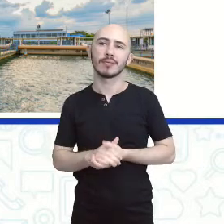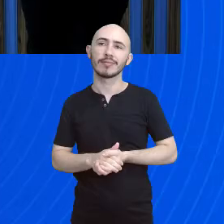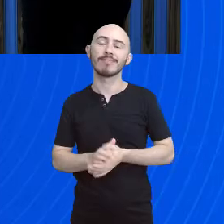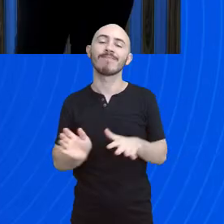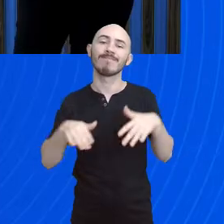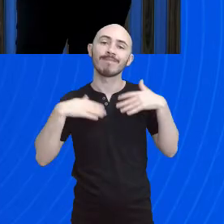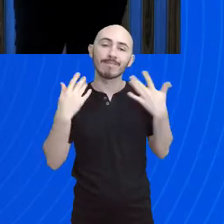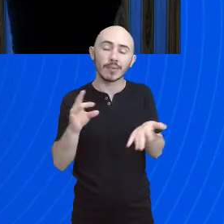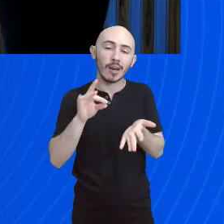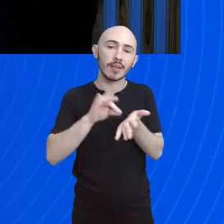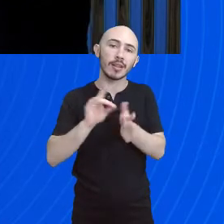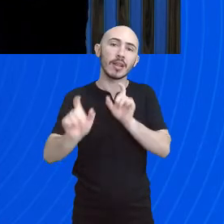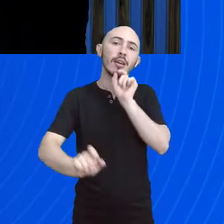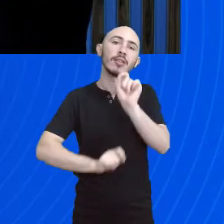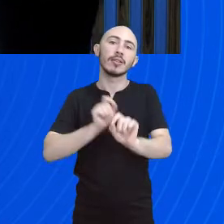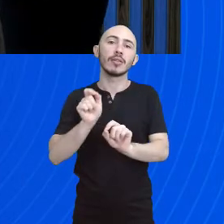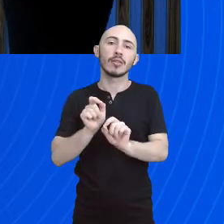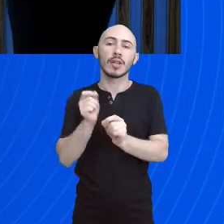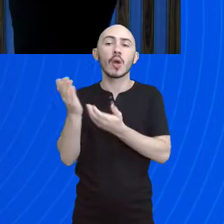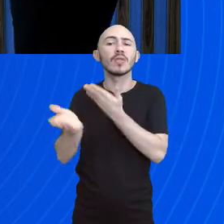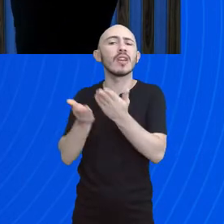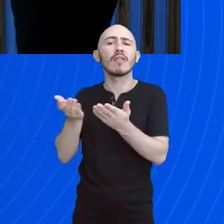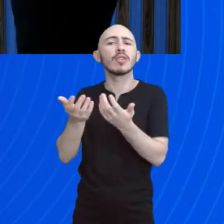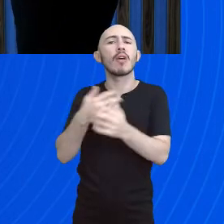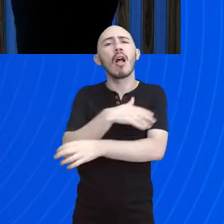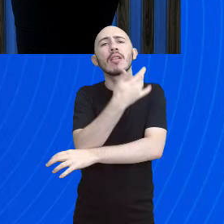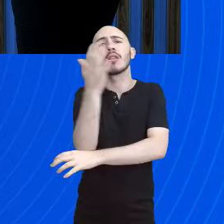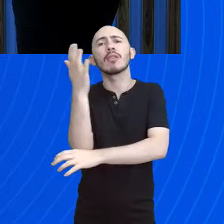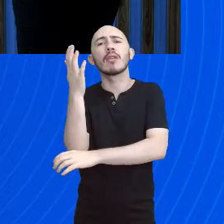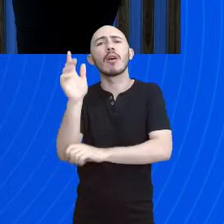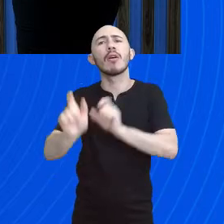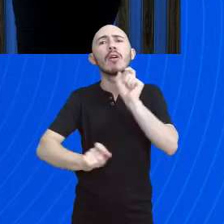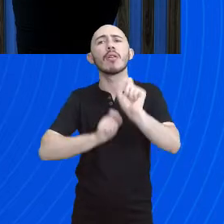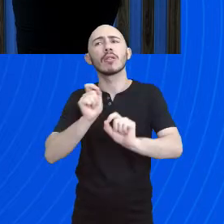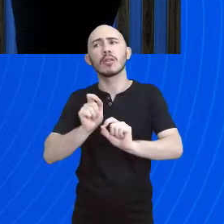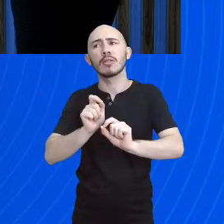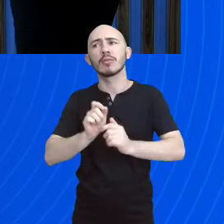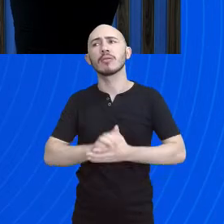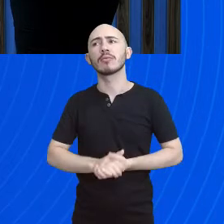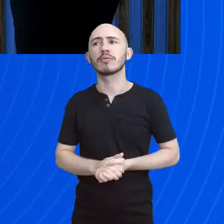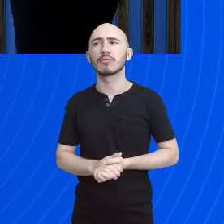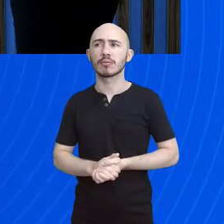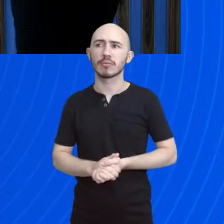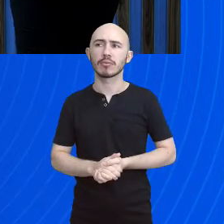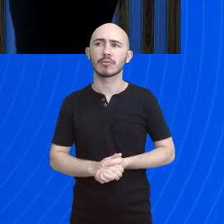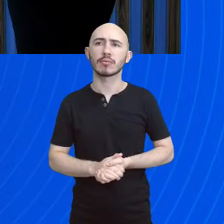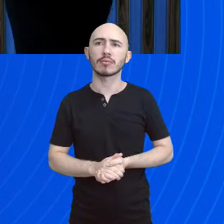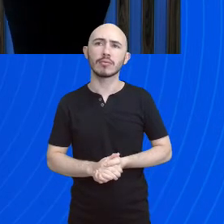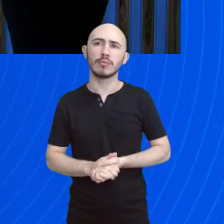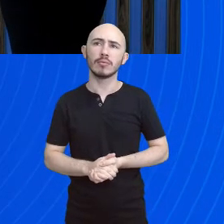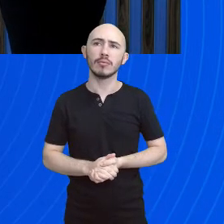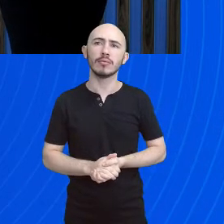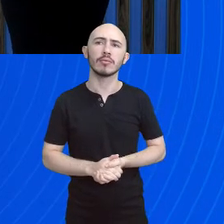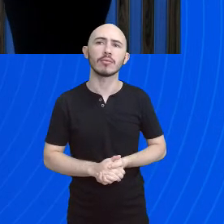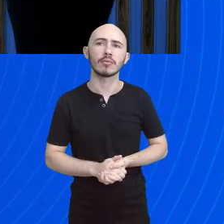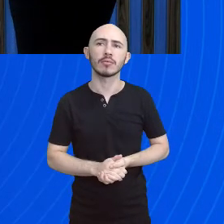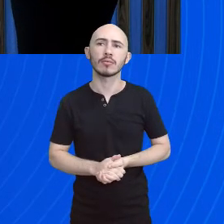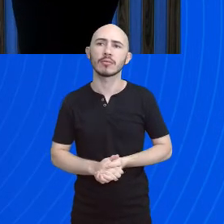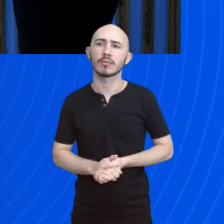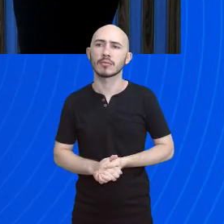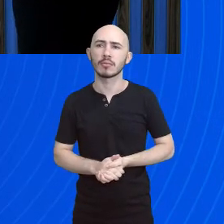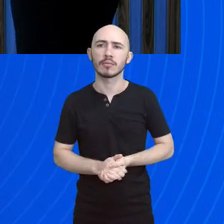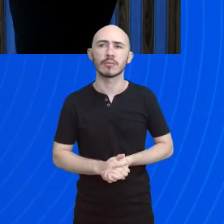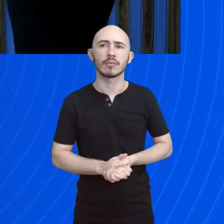na verdade, o serviço natural nem é o tratamento da água. O tratamento só está dando um exemplo aí. Mas é